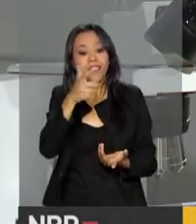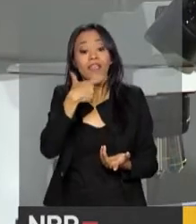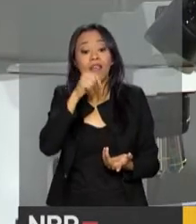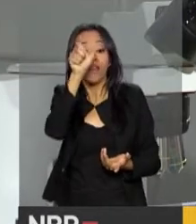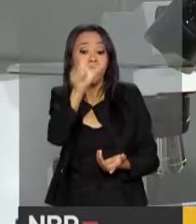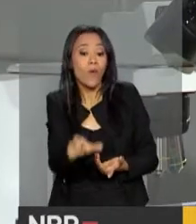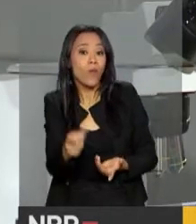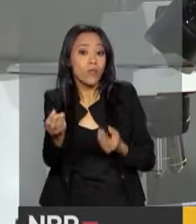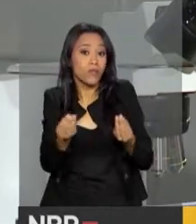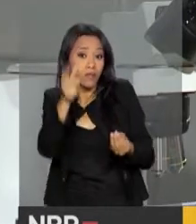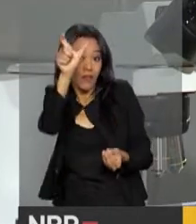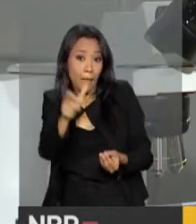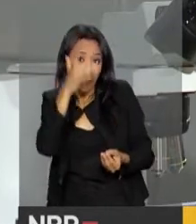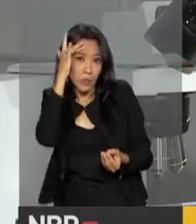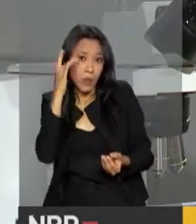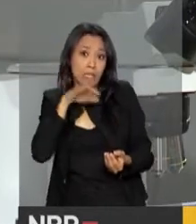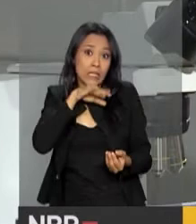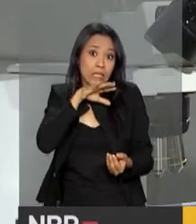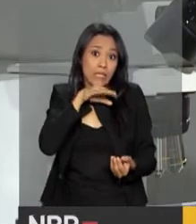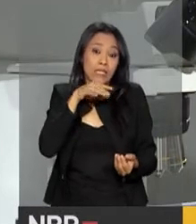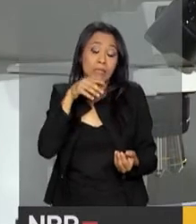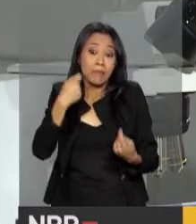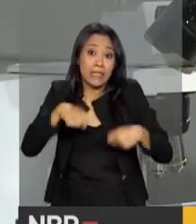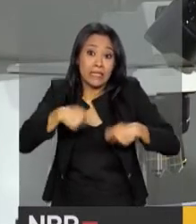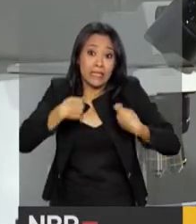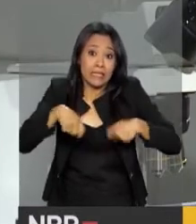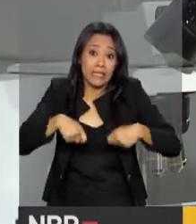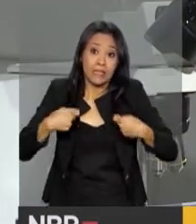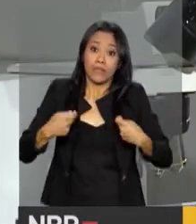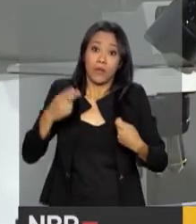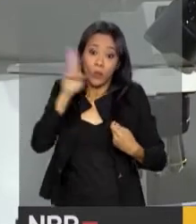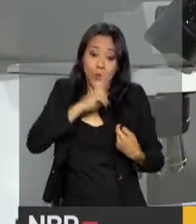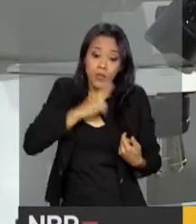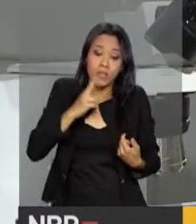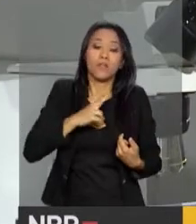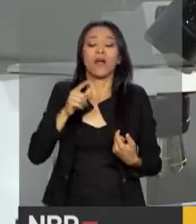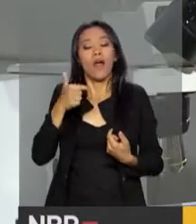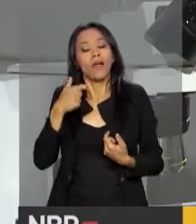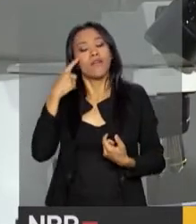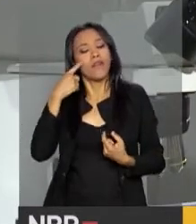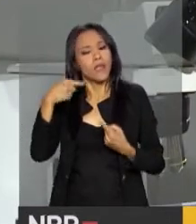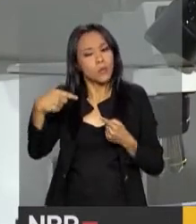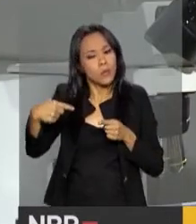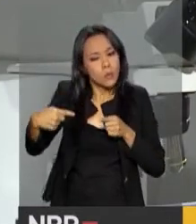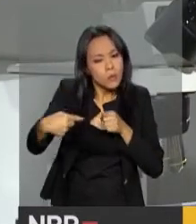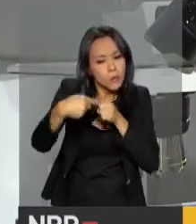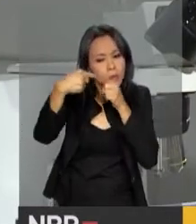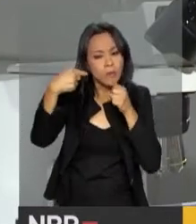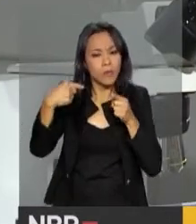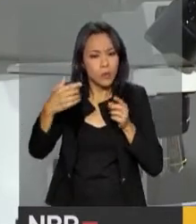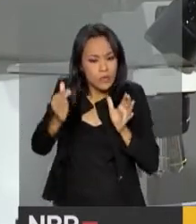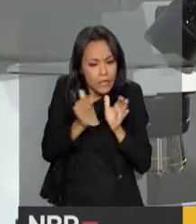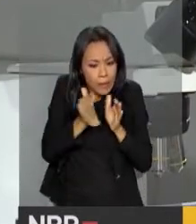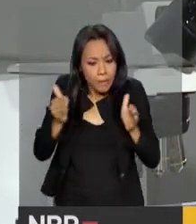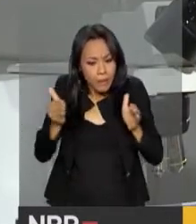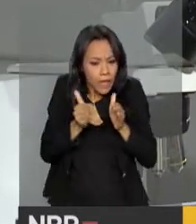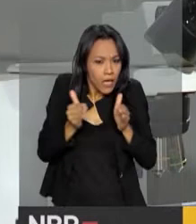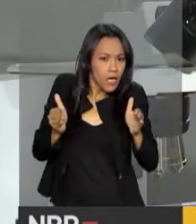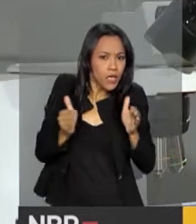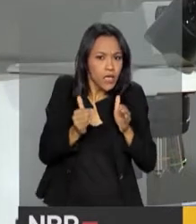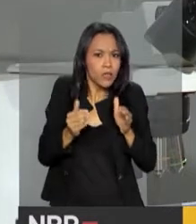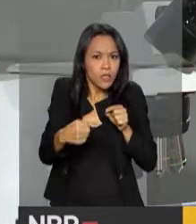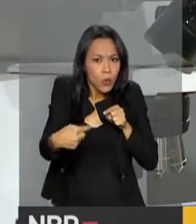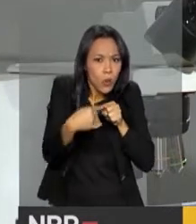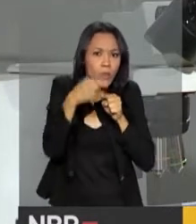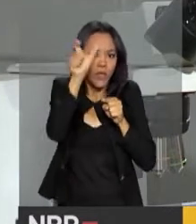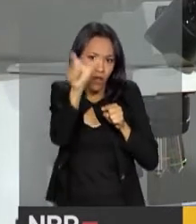do paciente então além da compatibilidade a pior compatibilidade de tamanho né a gente tem